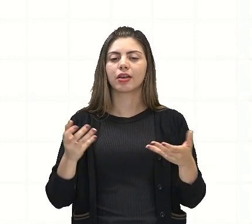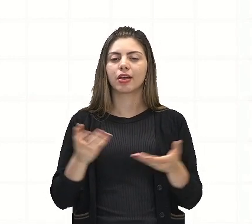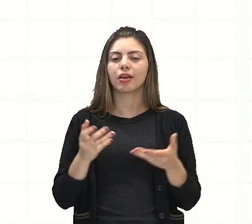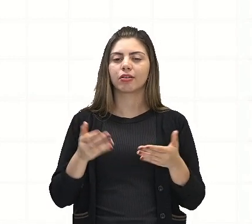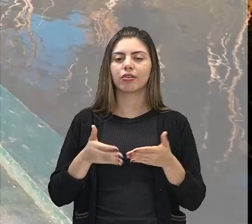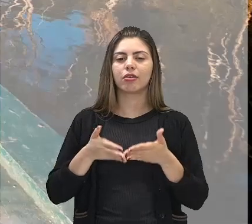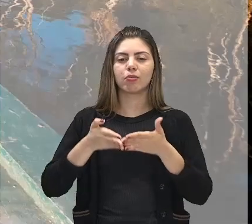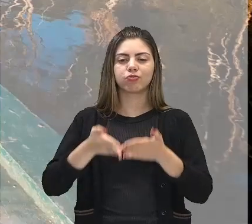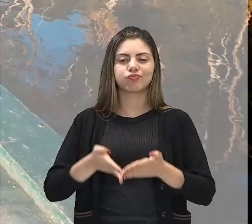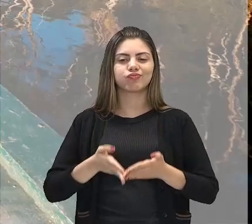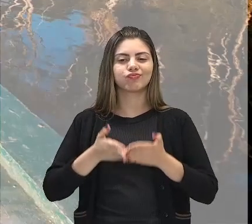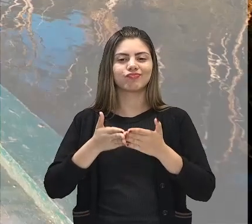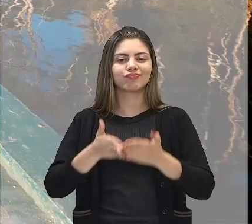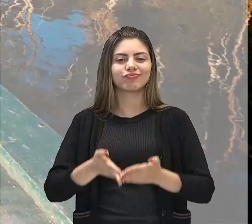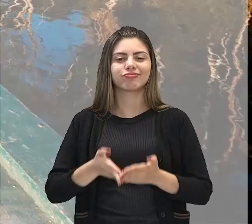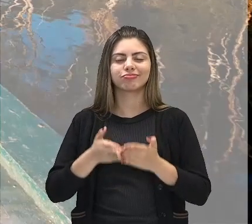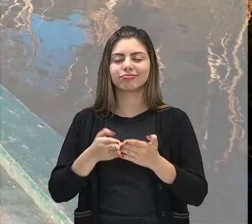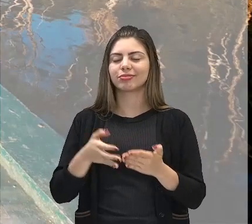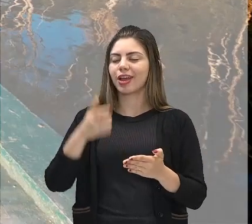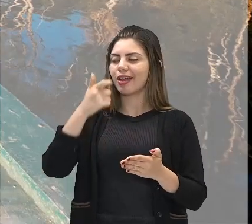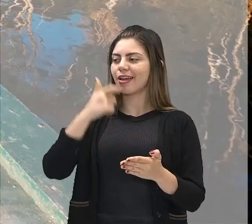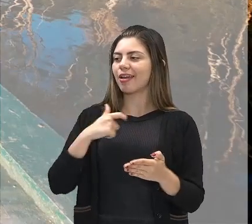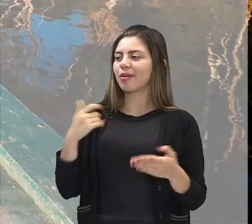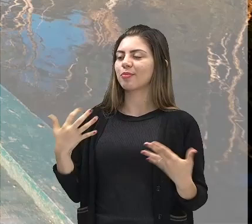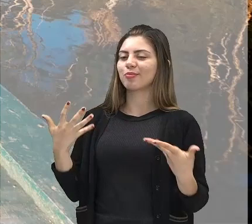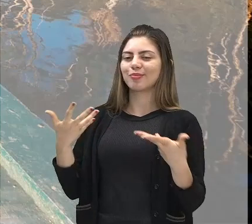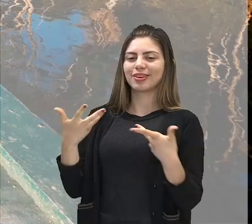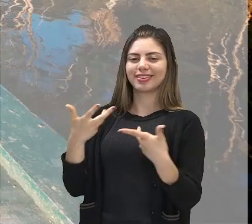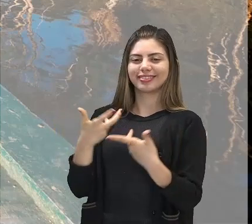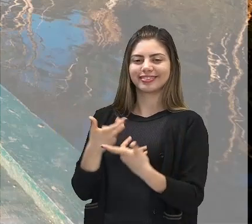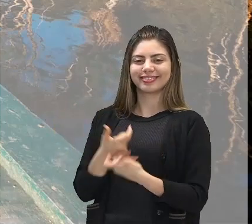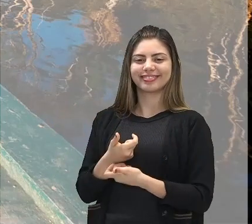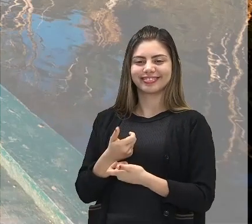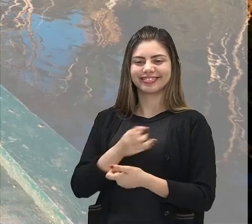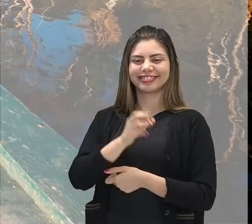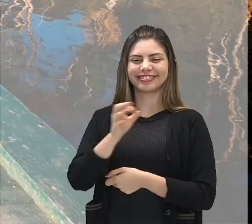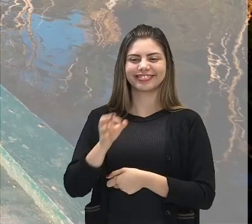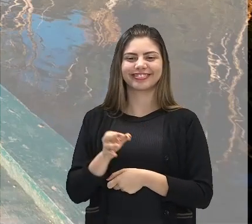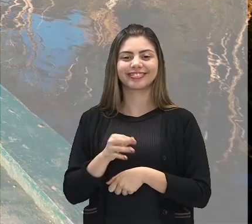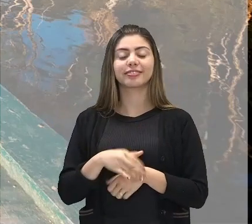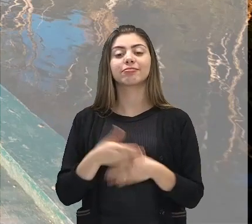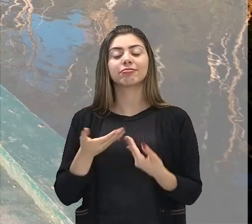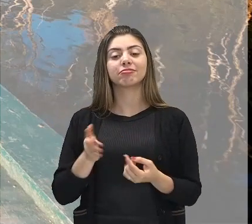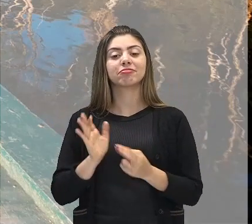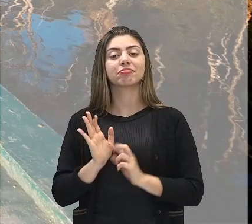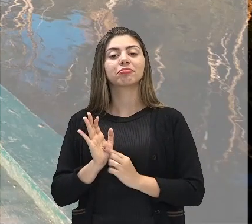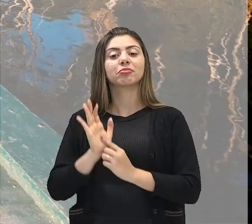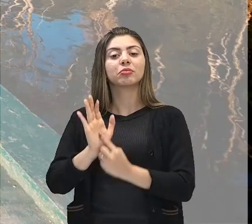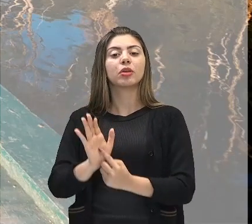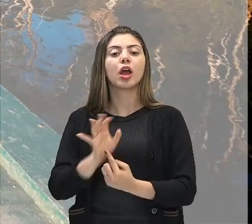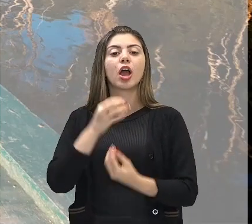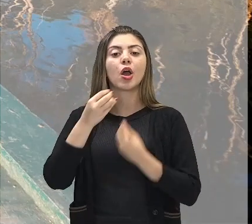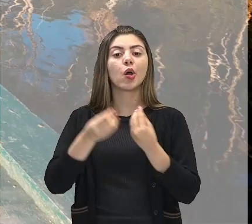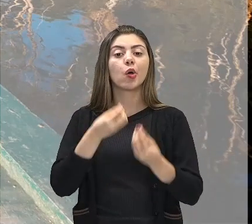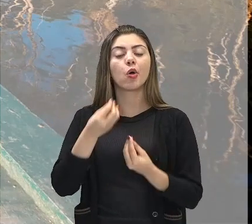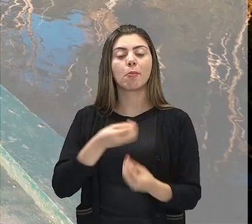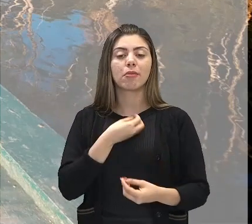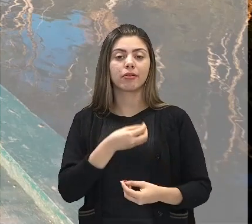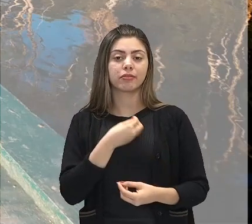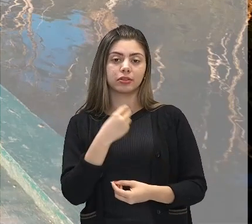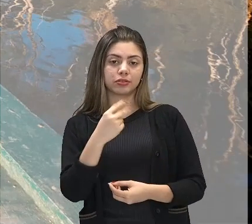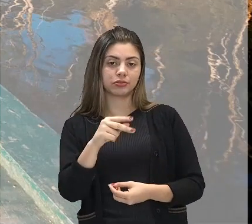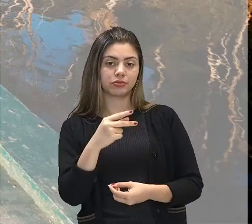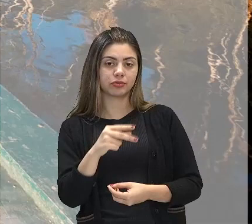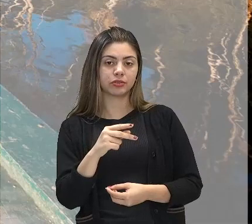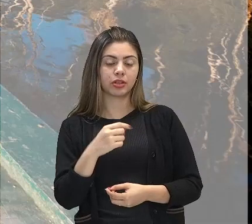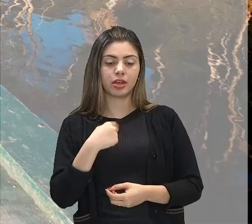aqui maravilhosa, né? Aqui eu estou tentando representar para vocês a realidade de vocês, né? Não faz